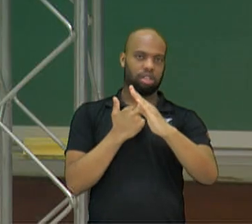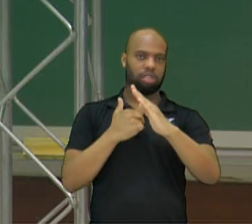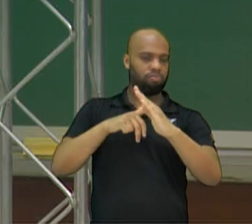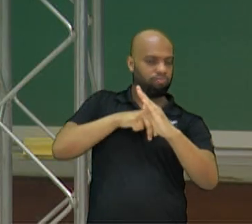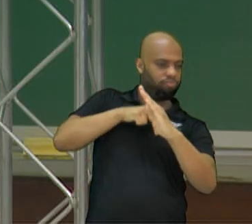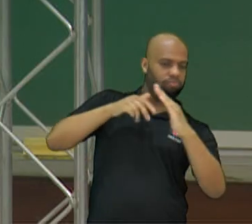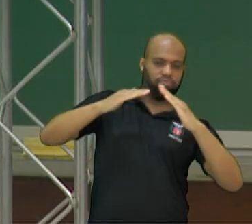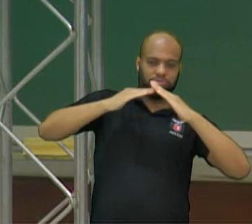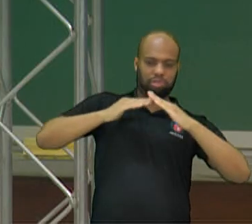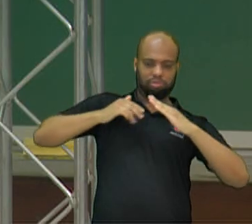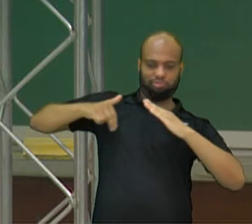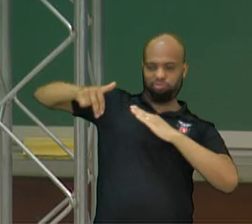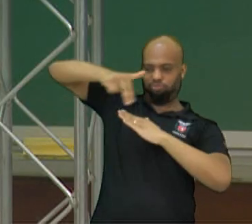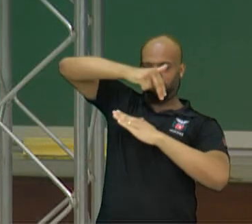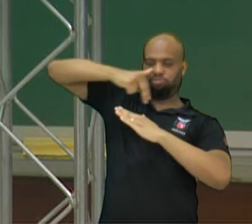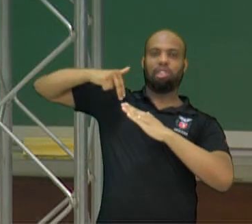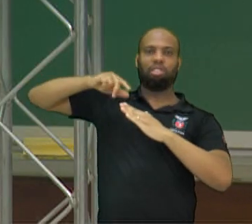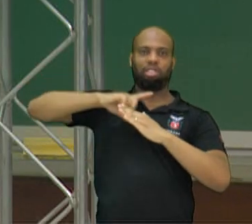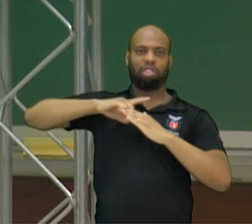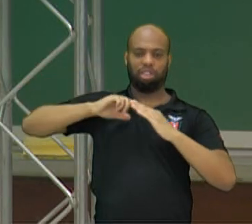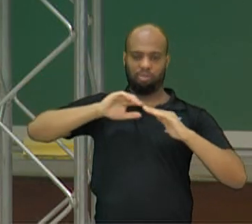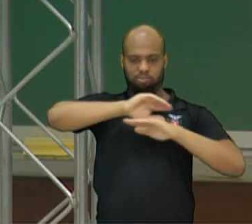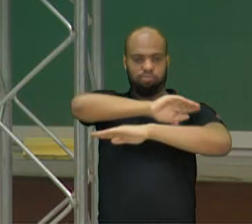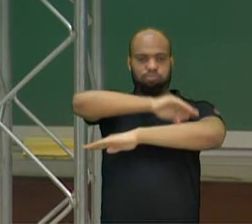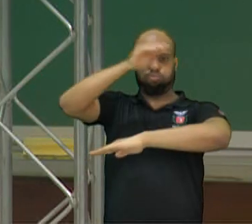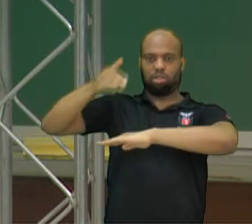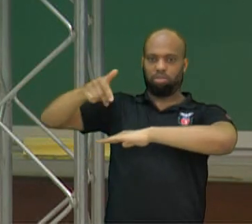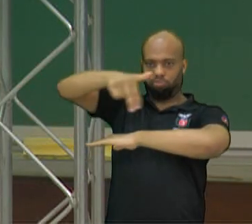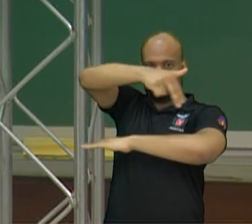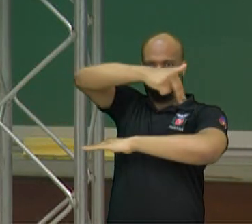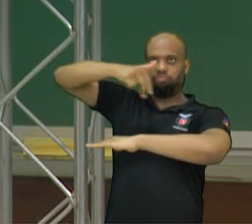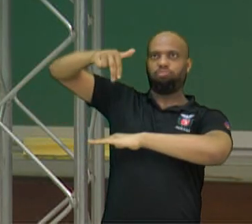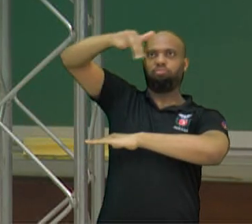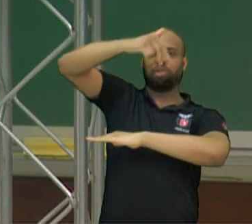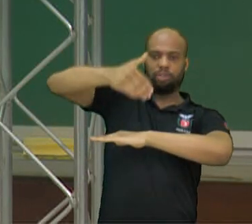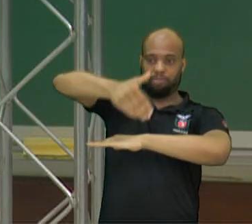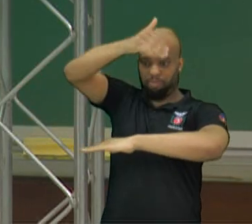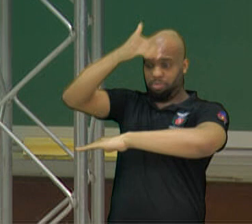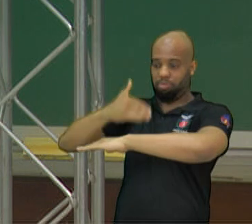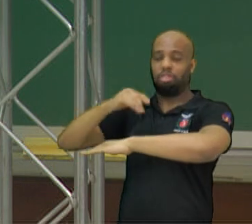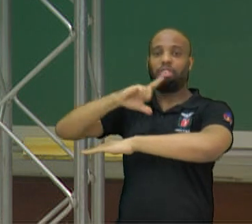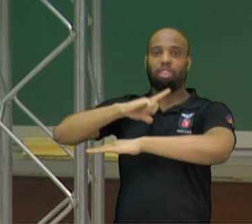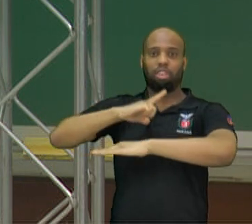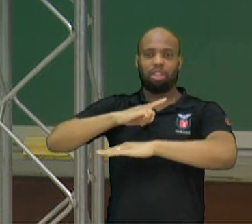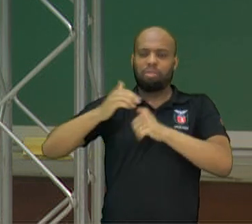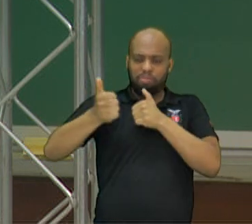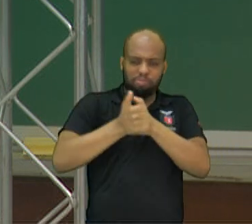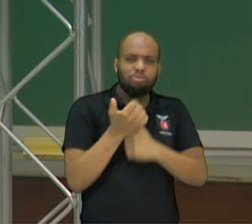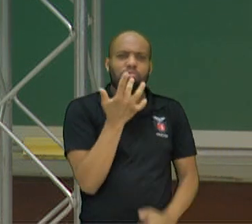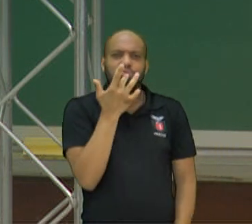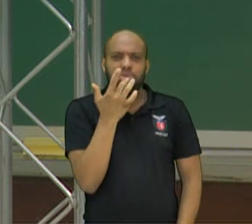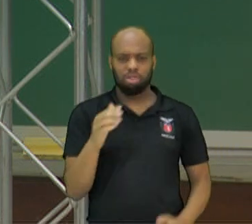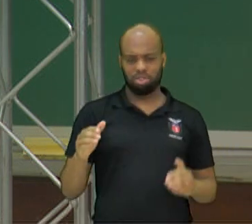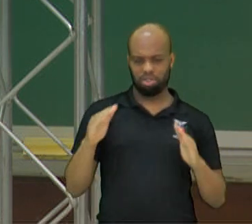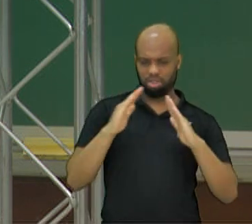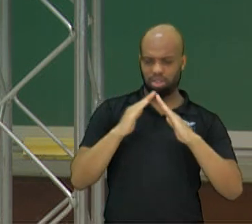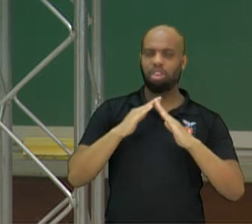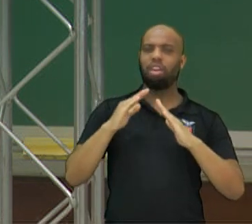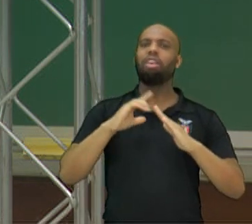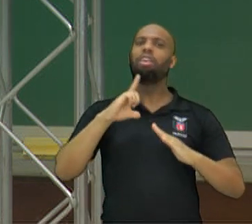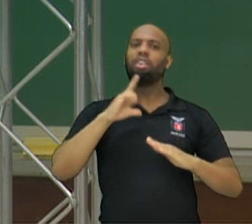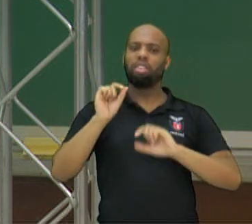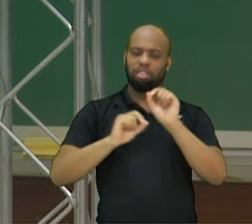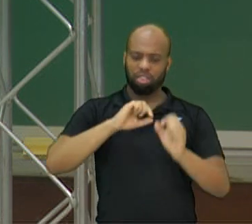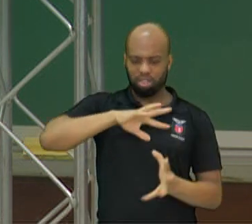atravessa o quintal e logo ele chega numa serra e do outro lado, muito perto, está